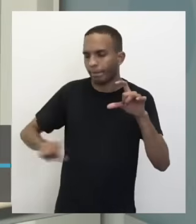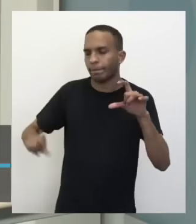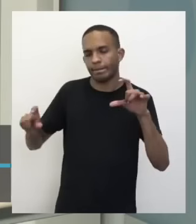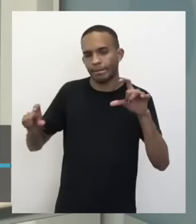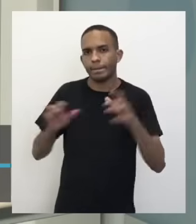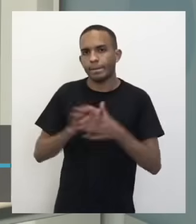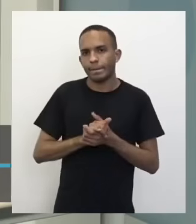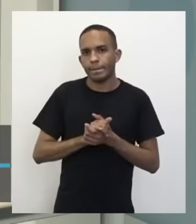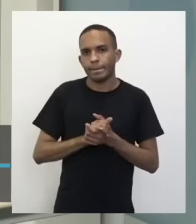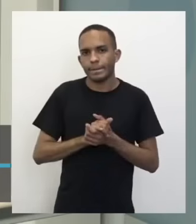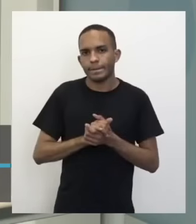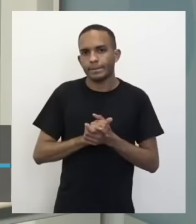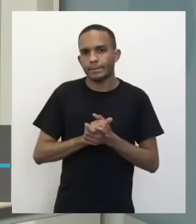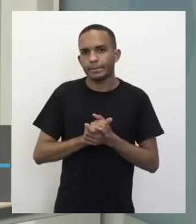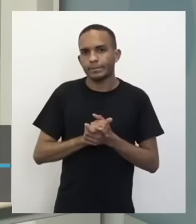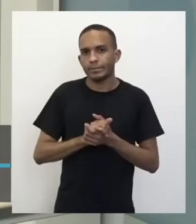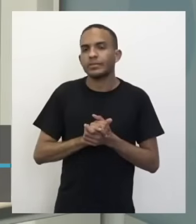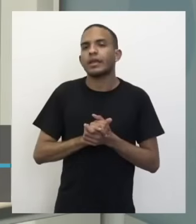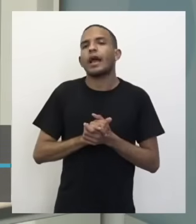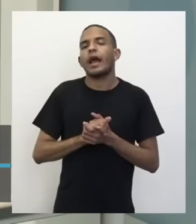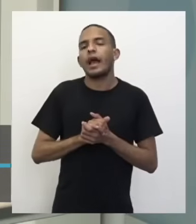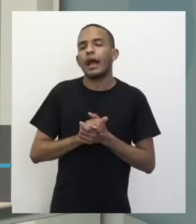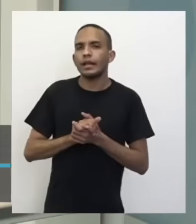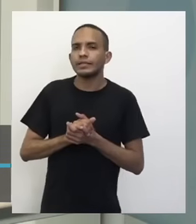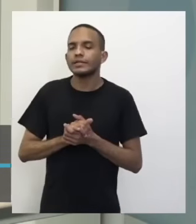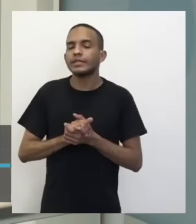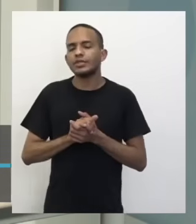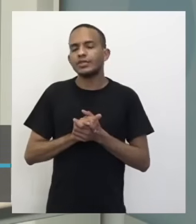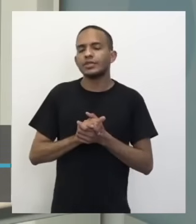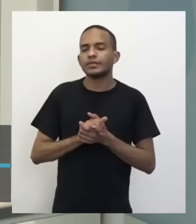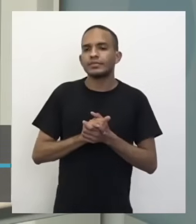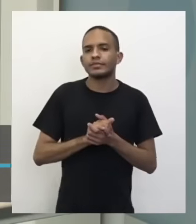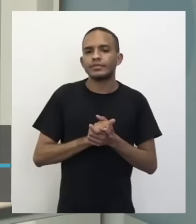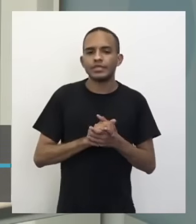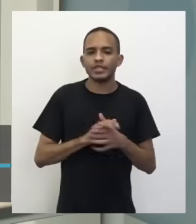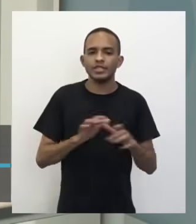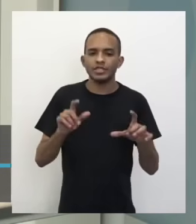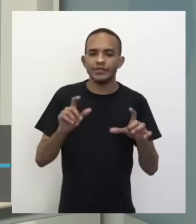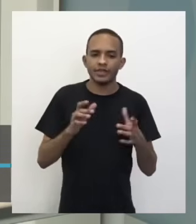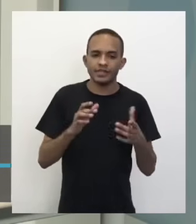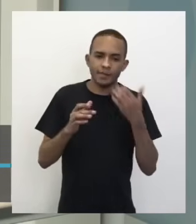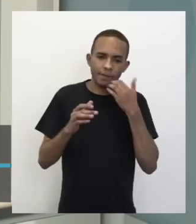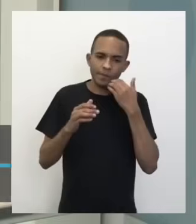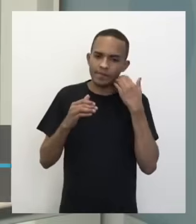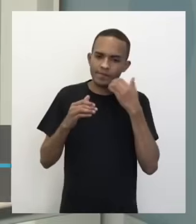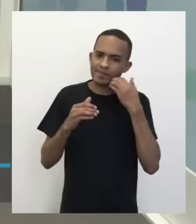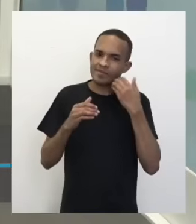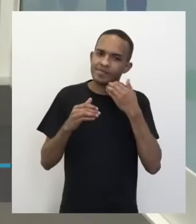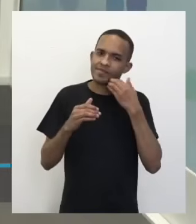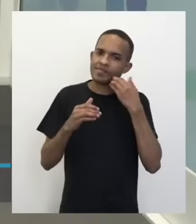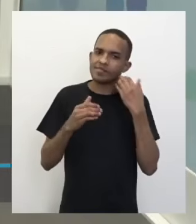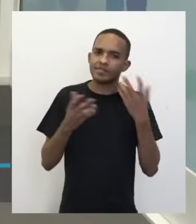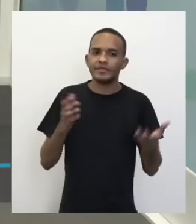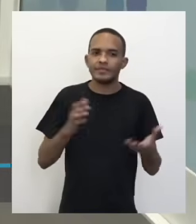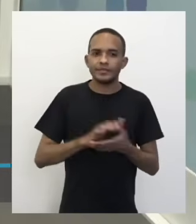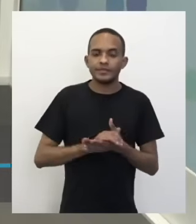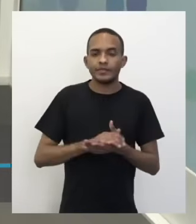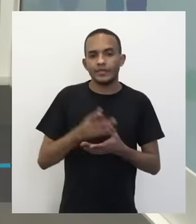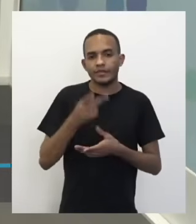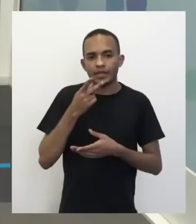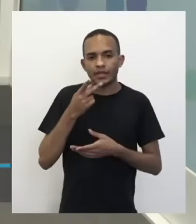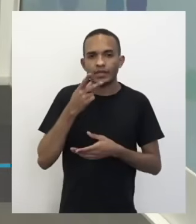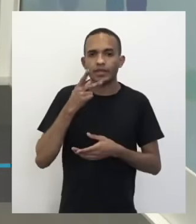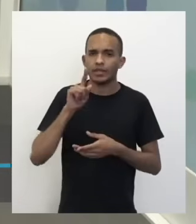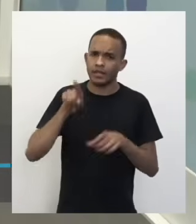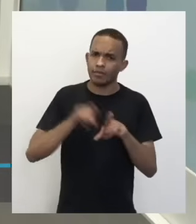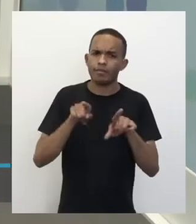colocou. Eles estão colocando que tem humor, que tem comédia. O humor também aqui. Eu ia comentando do açaí. A gente vai comentar